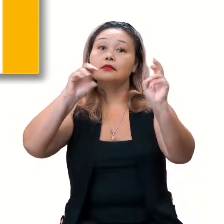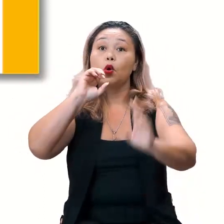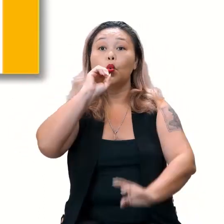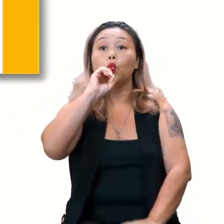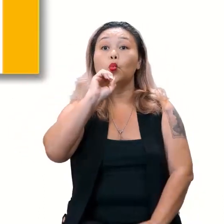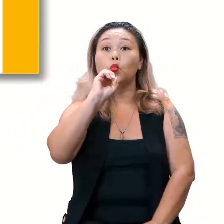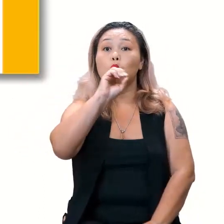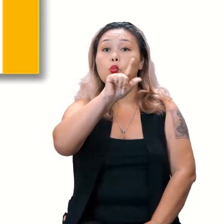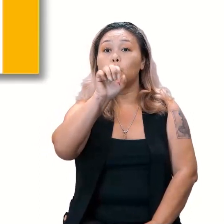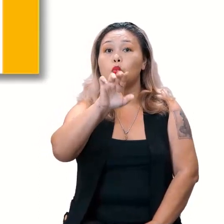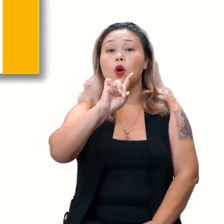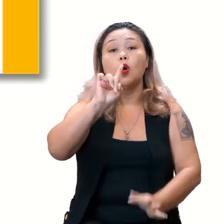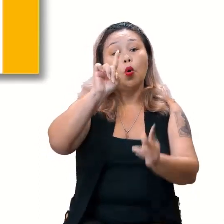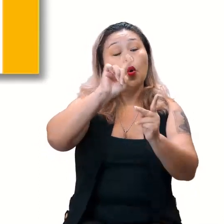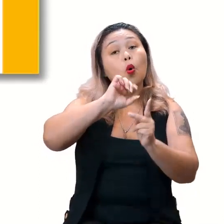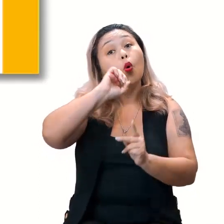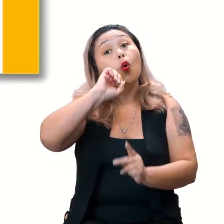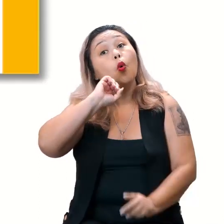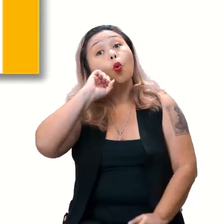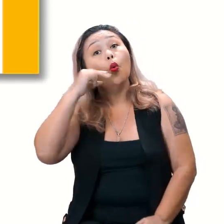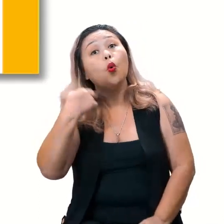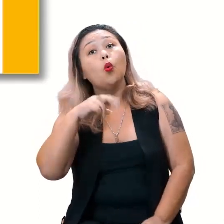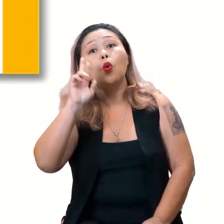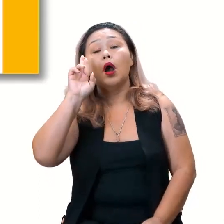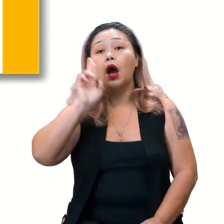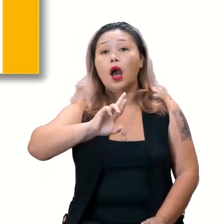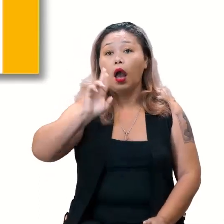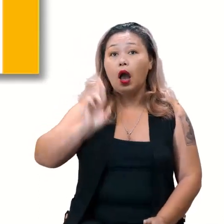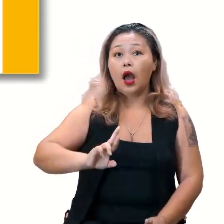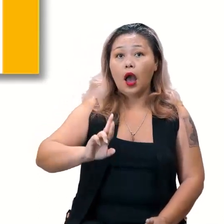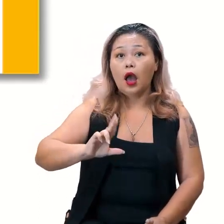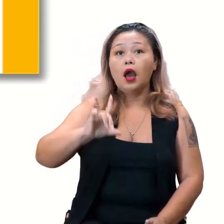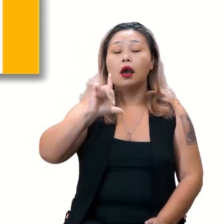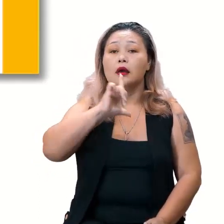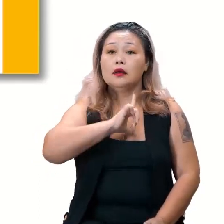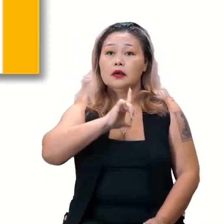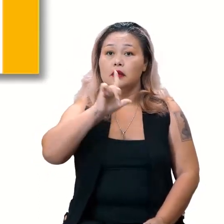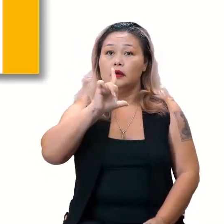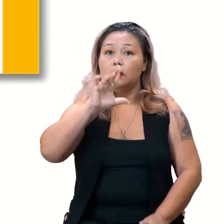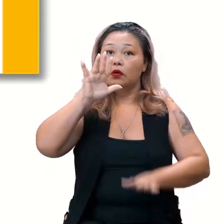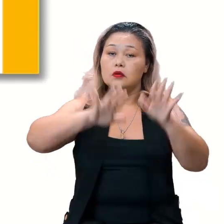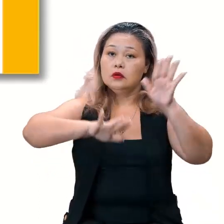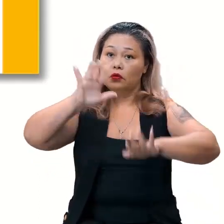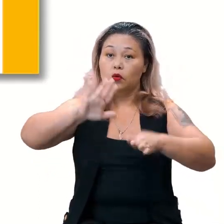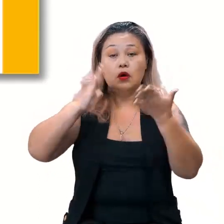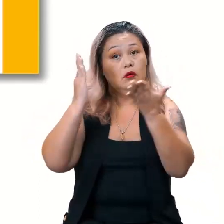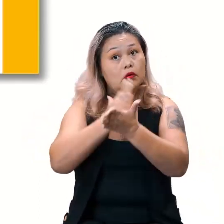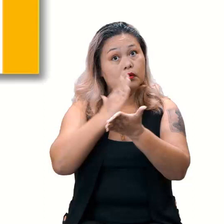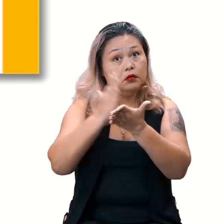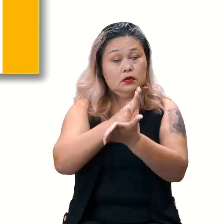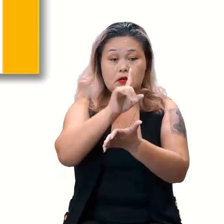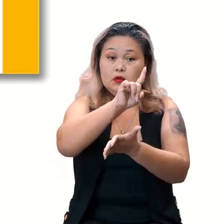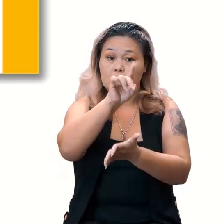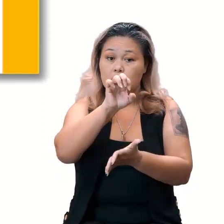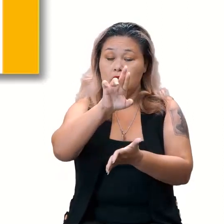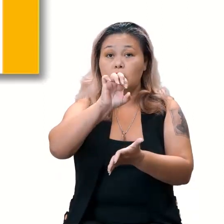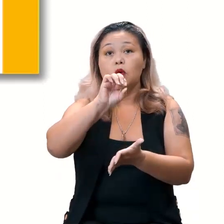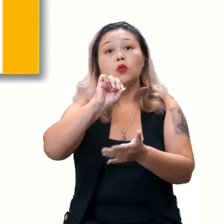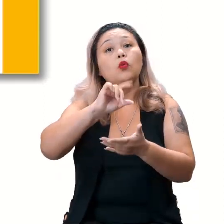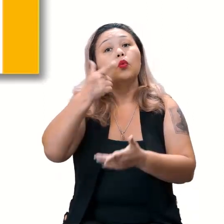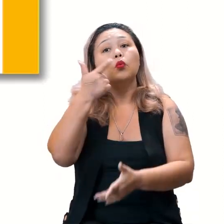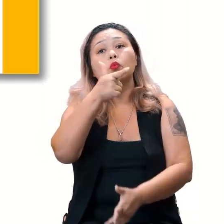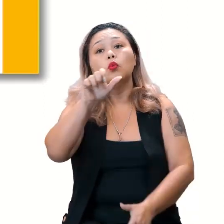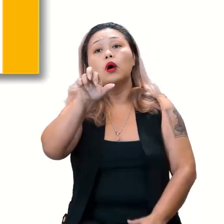ou raízes. Observe bem esses dois codinomes, tá? Em alguns livros aparece zero, em outros